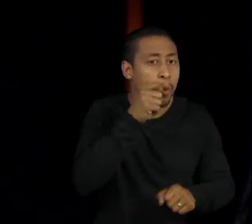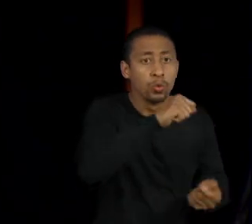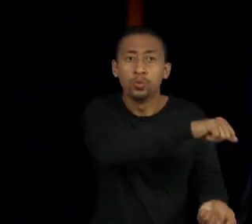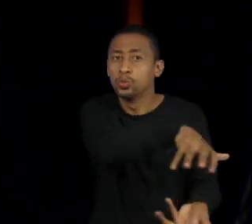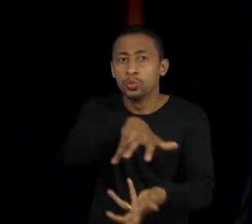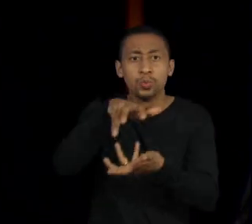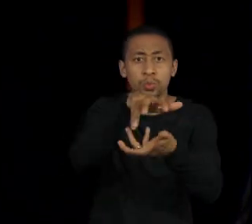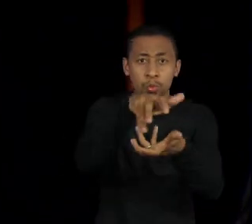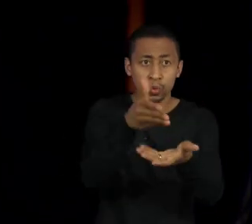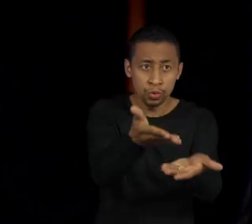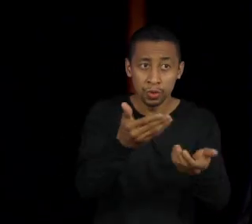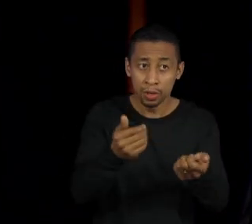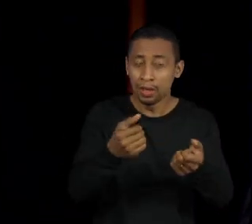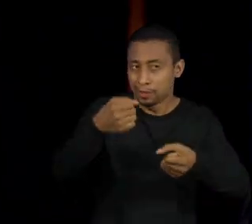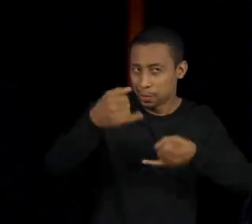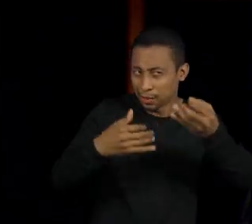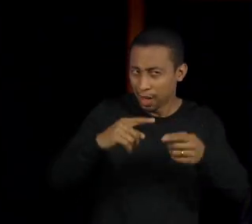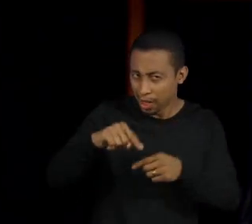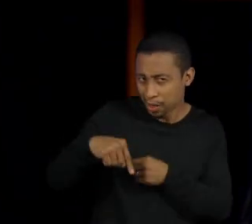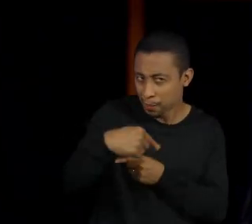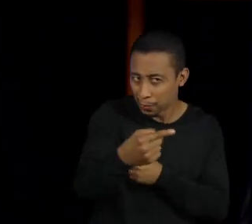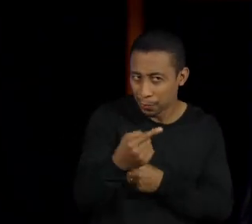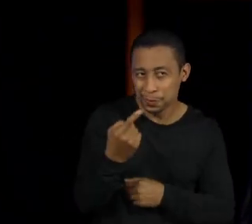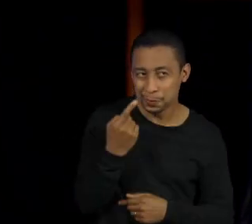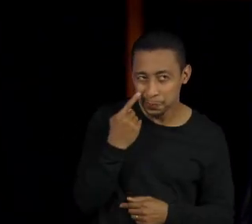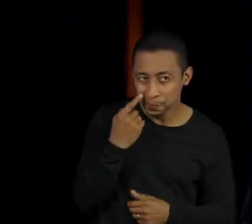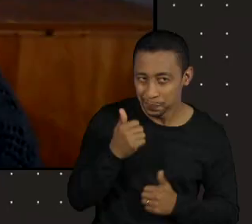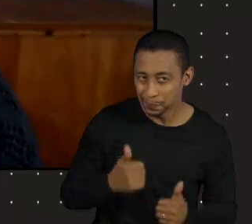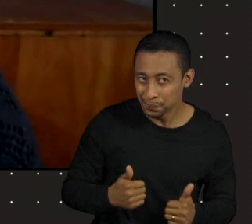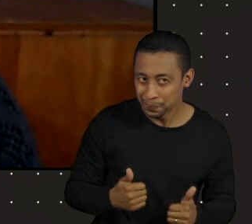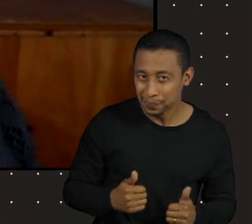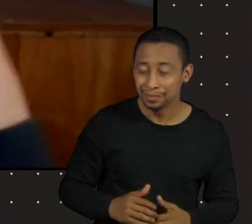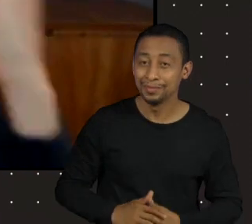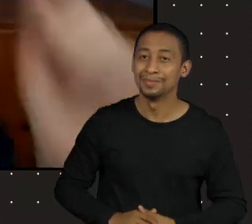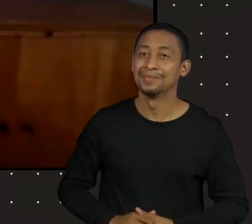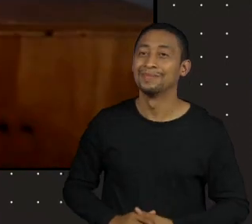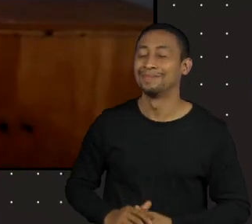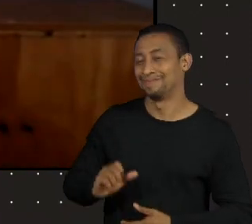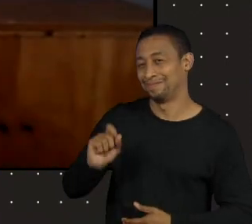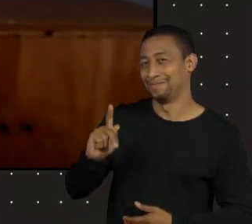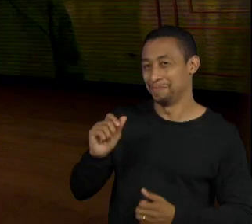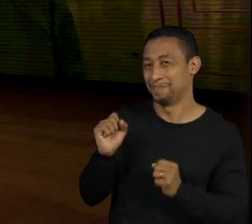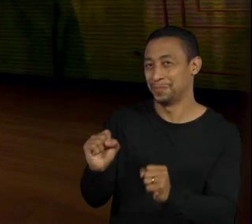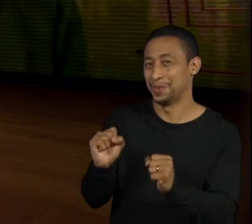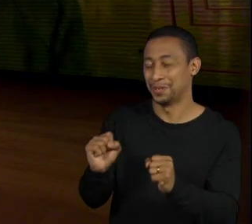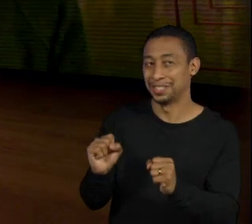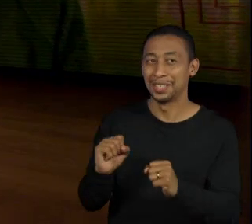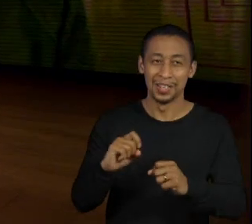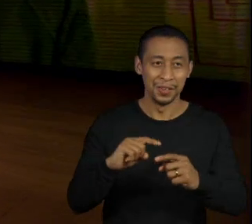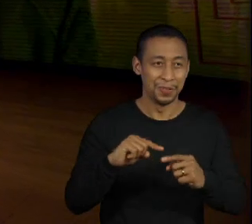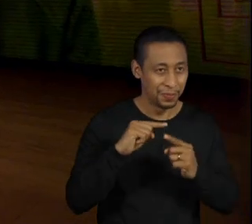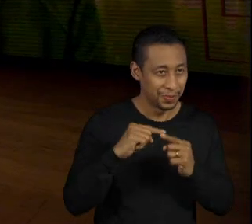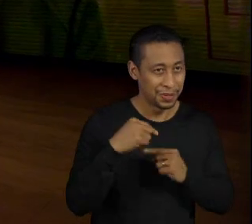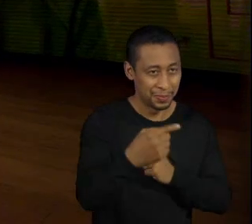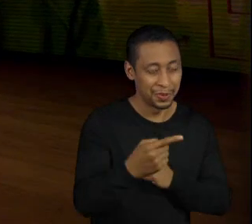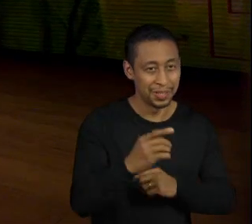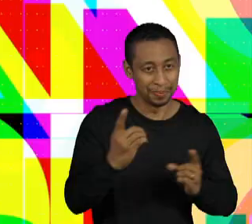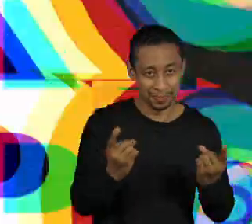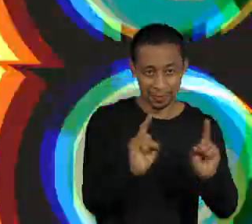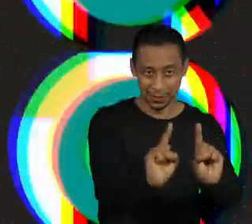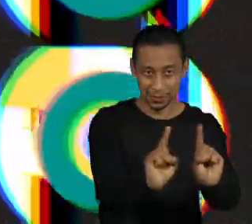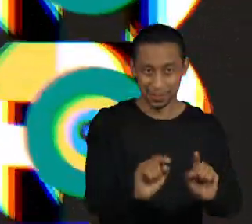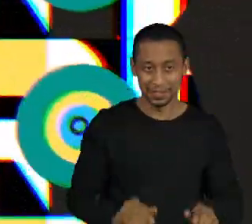né? Mas a gente vai falar disso no próximo bloco, pode ser? Pode sim. Voltamos já já com o Persona.